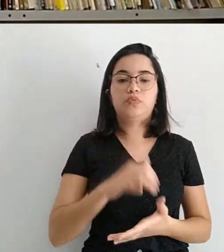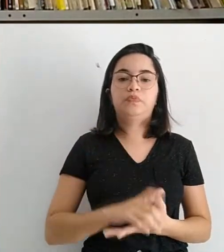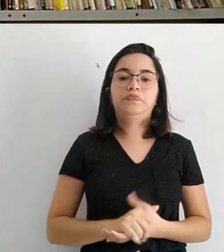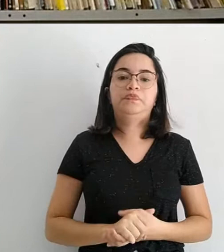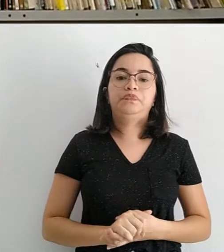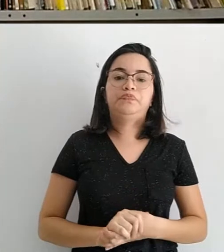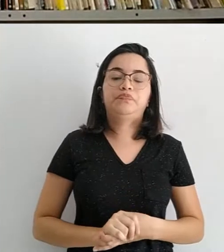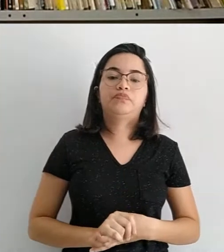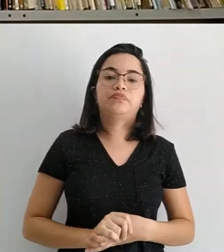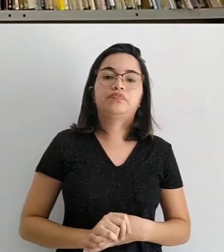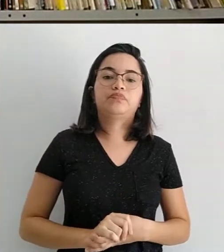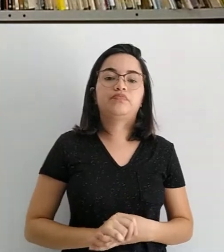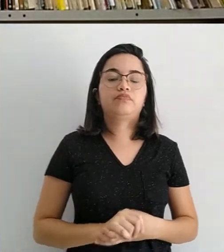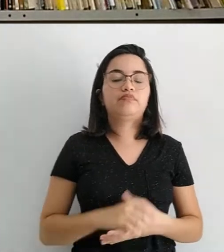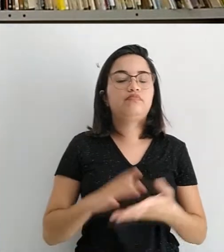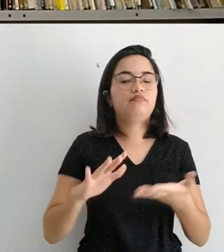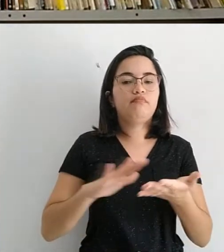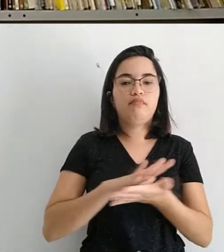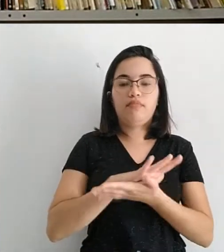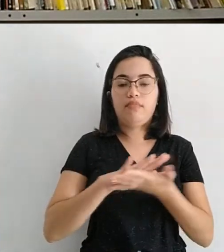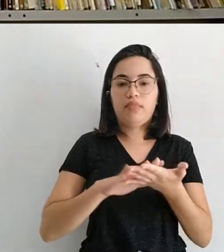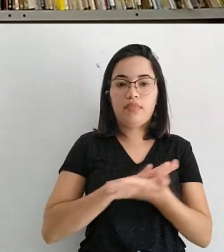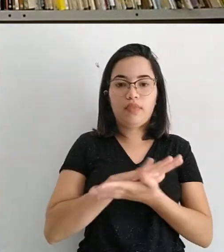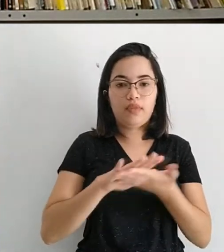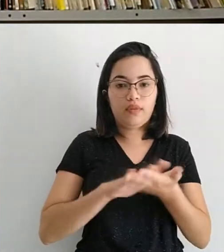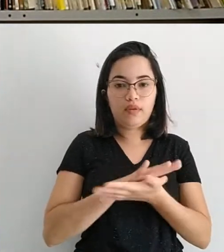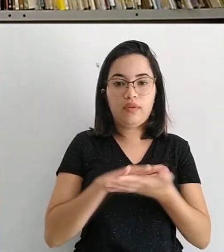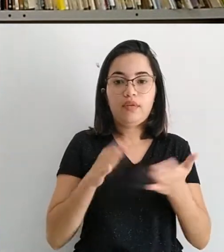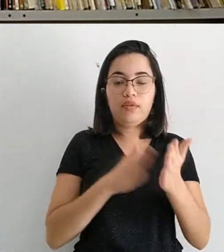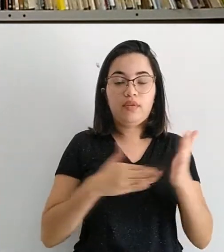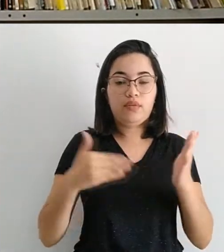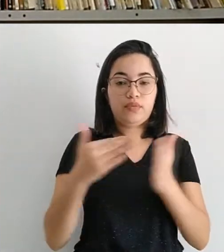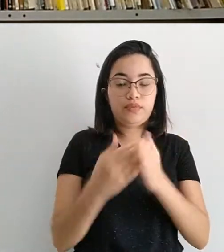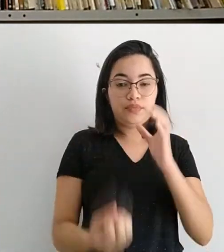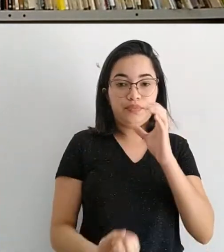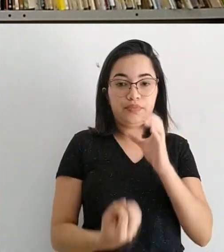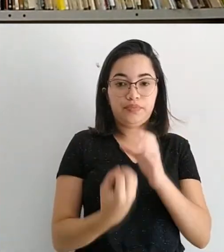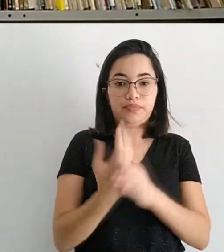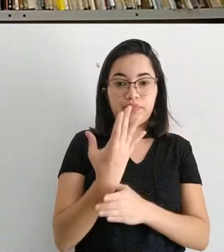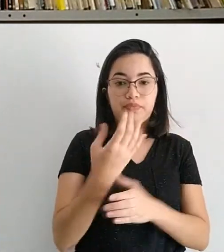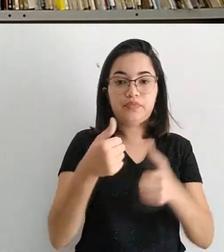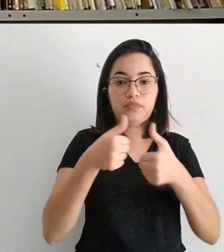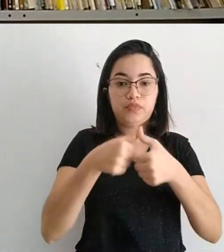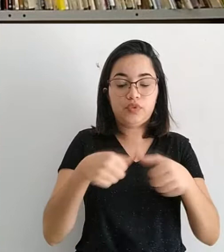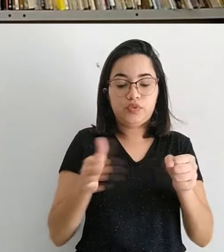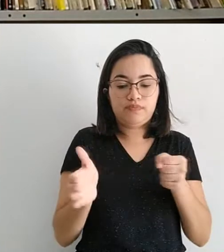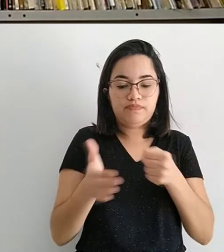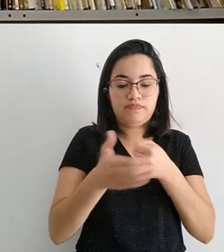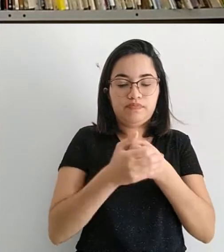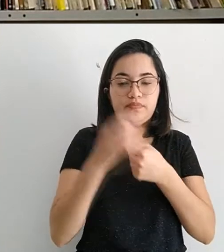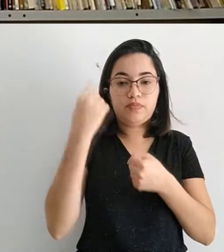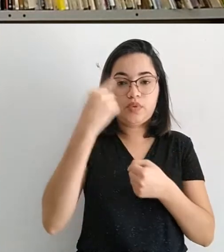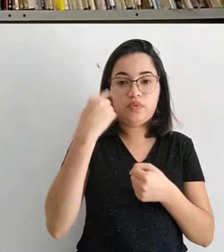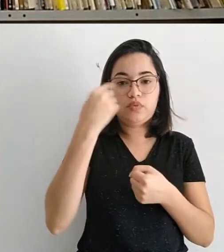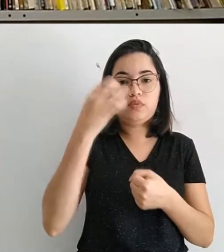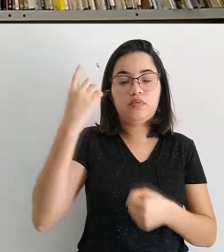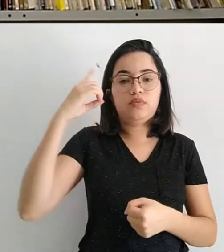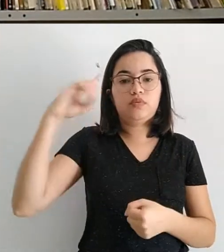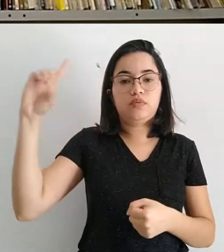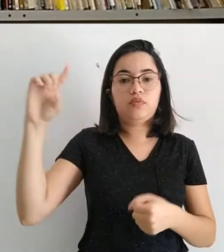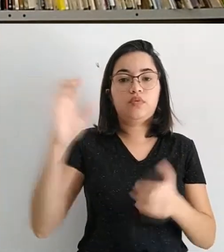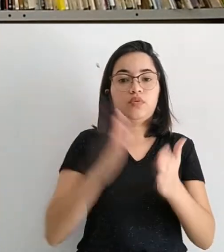diz o seguinte: nada em toda a criação está oculto aos olhos de